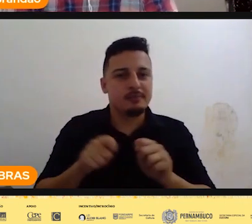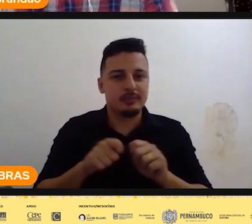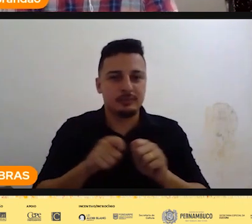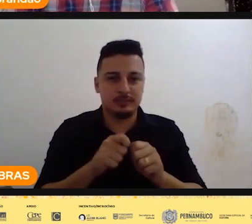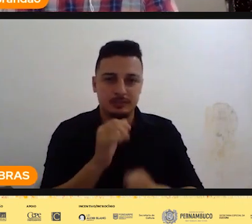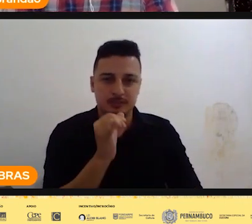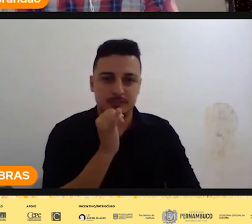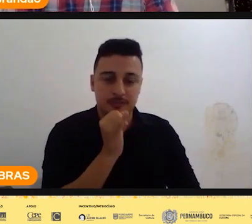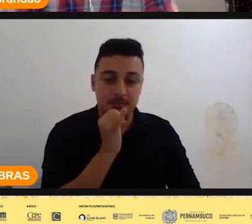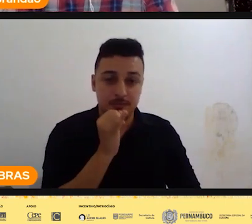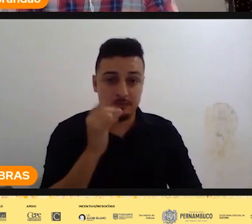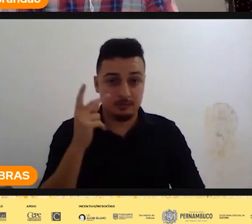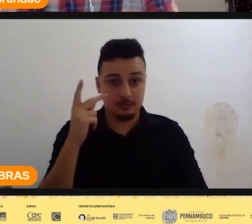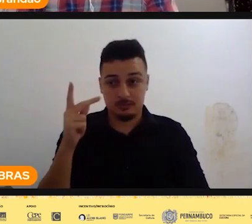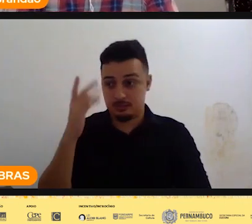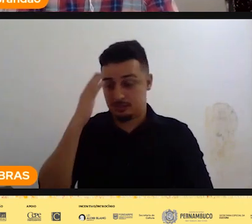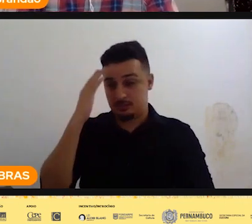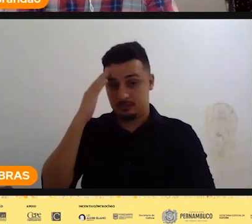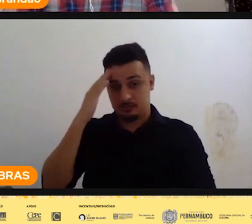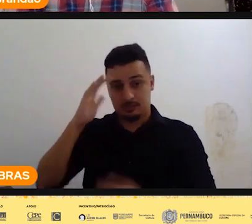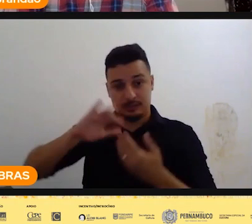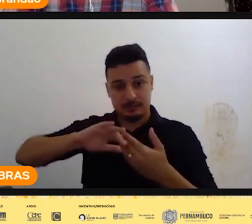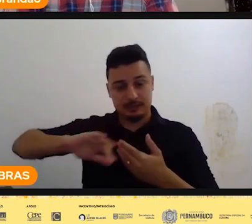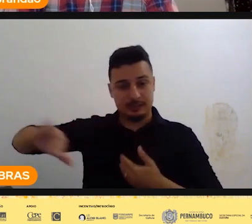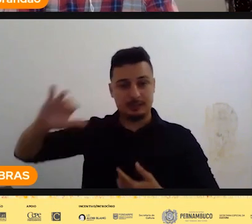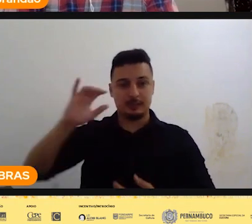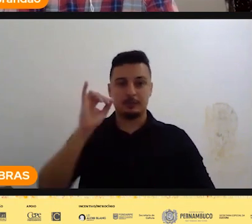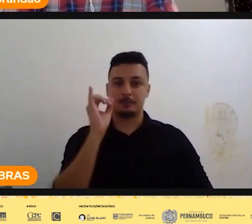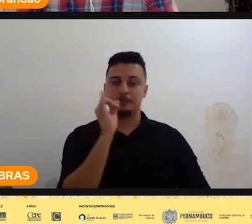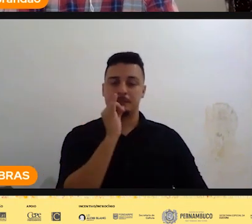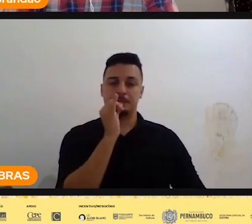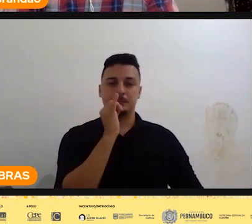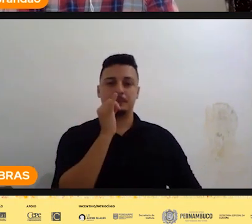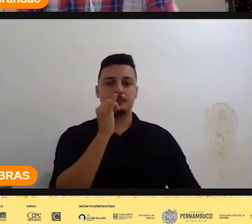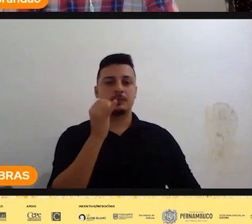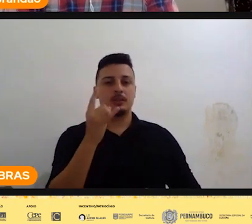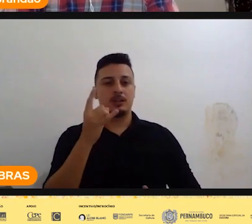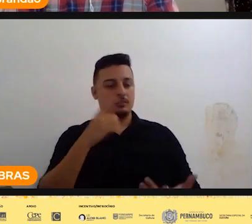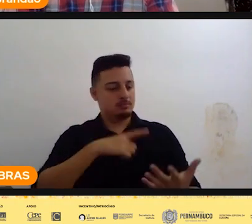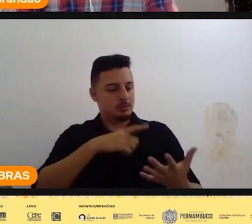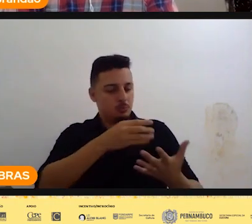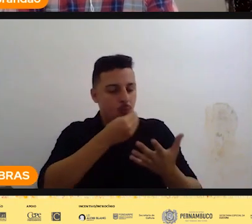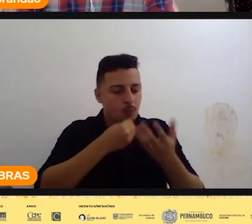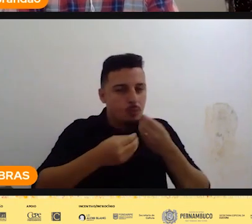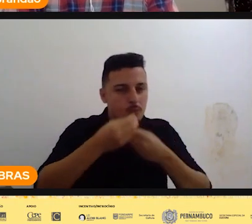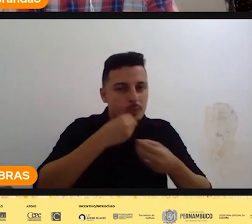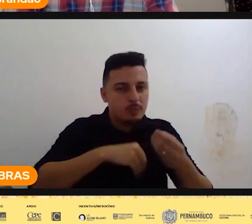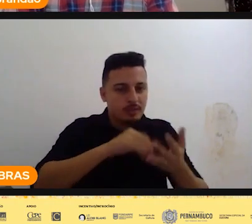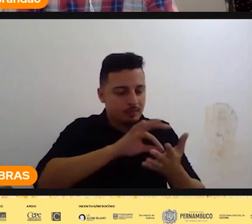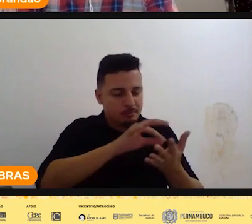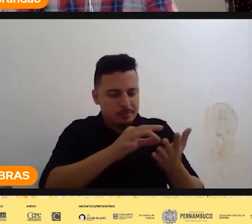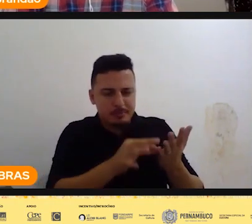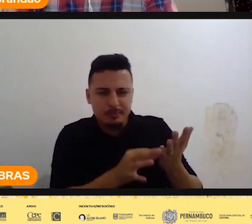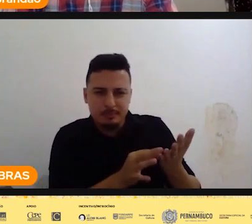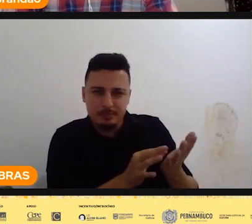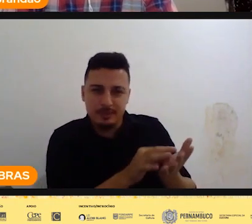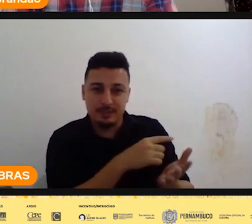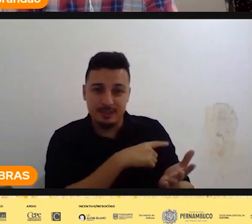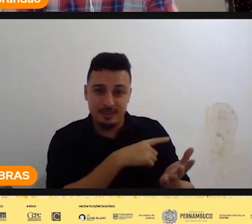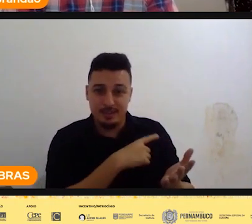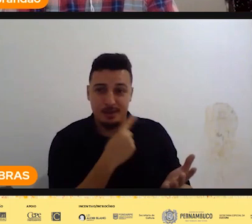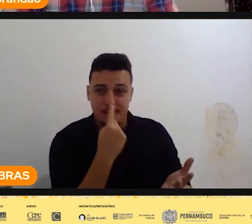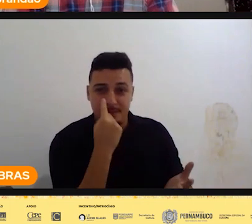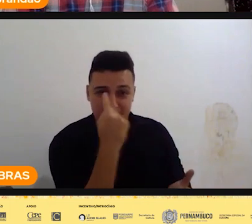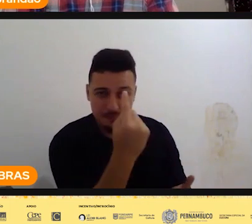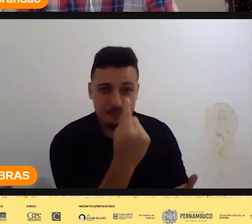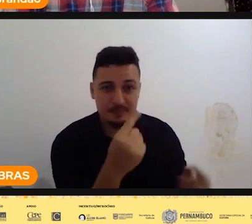Ela sai do mamão, e como todas as irmãs delas, né, um mamão, né, papaya, mamão tem vários carocinhos, ela é um carocinho desses,